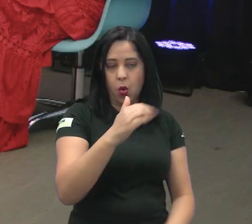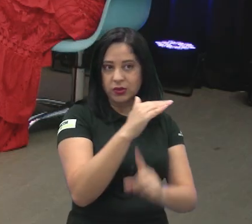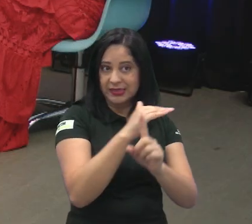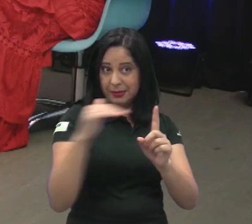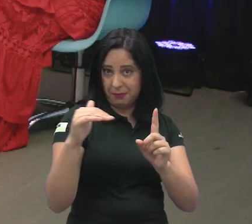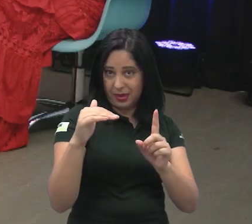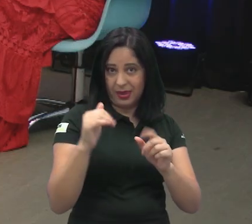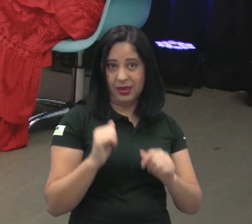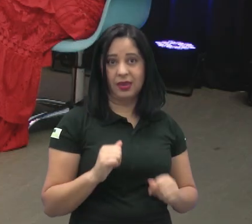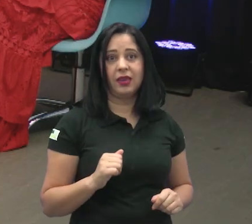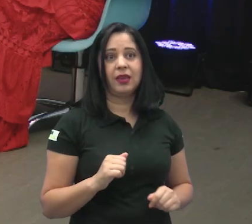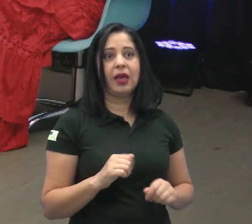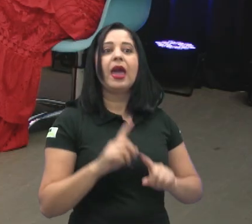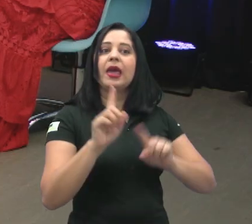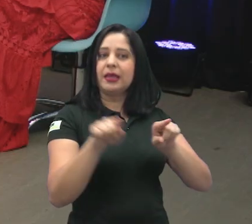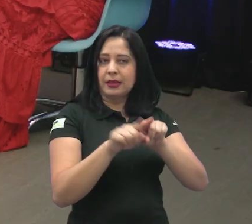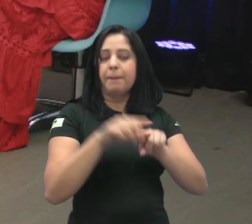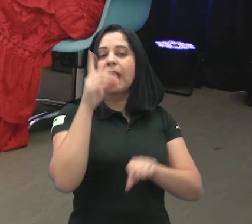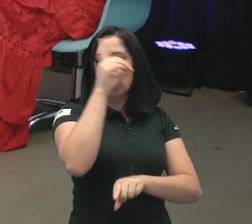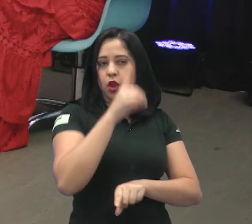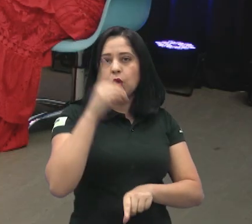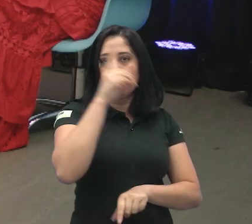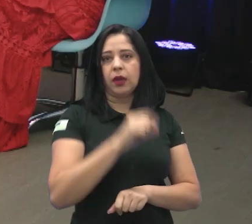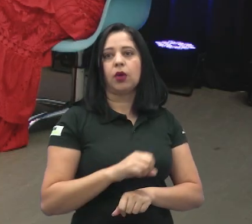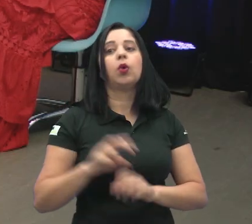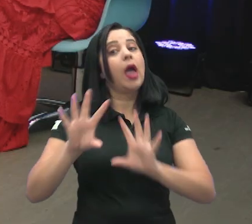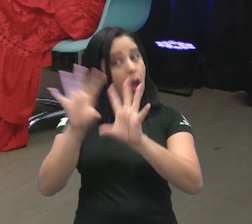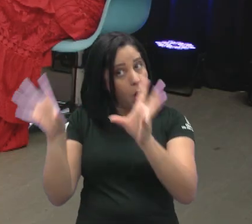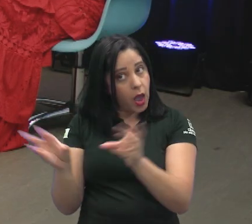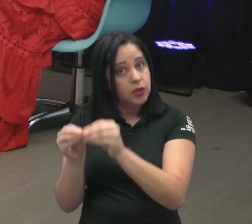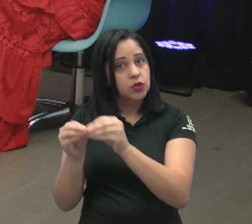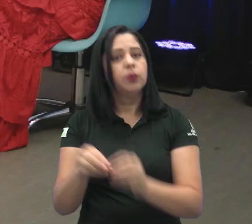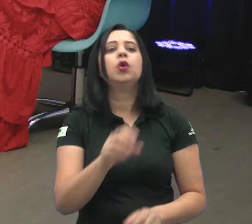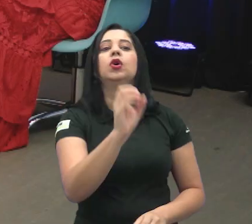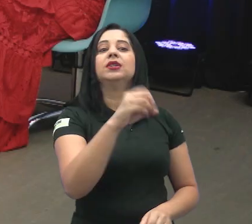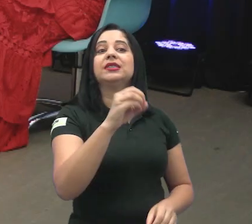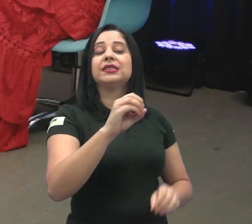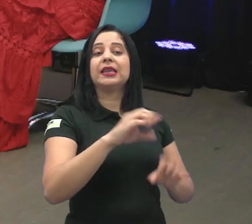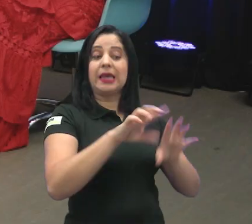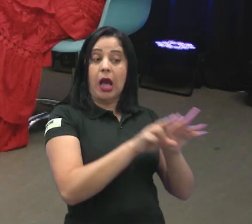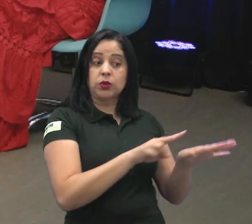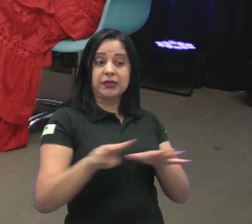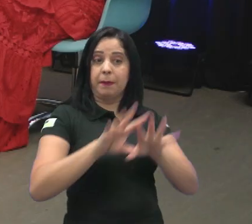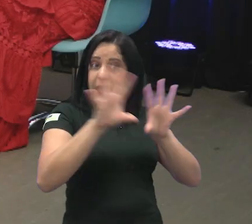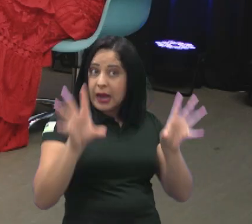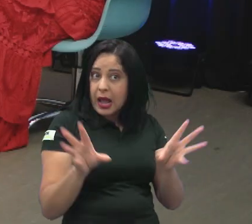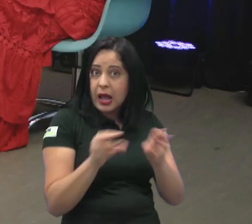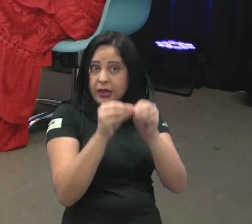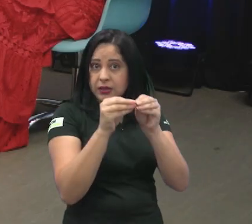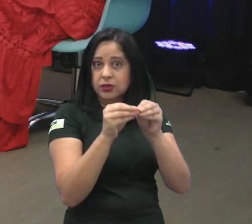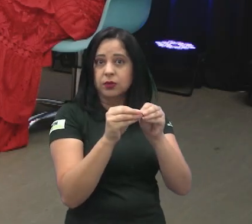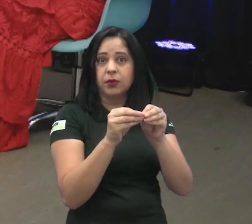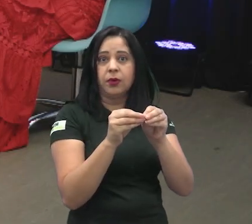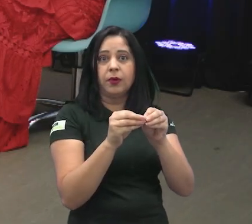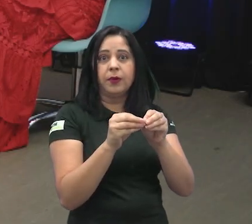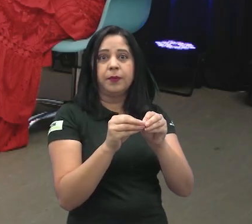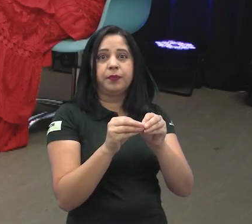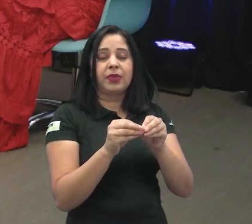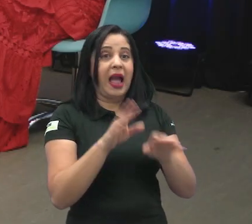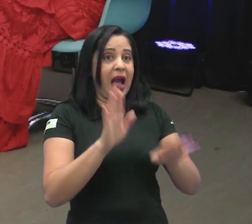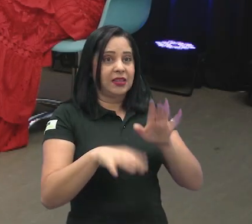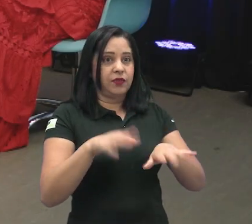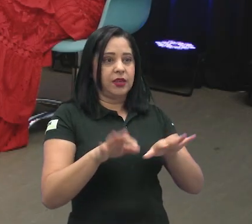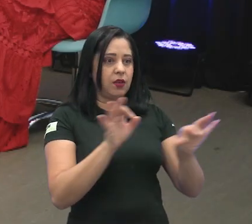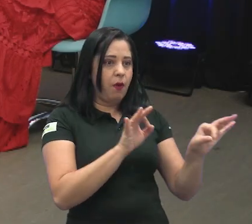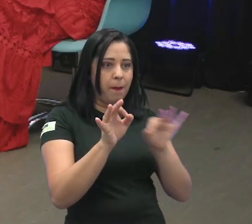manhã. Gente, sábado 11h30. E a gente reprisa no domingo também. É o resumão. Isso. Resumão da semana legislativa. Isso que o Guerra falou, às vezes eu